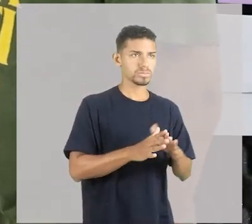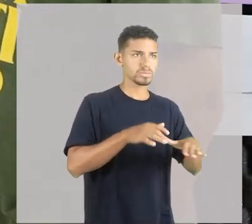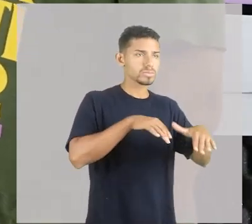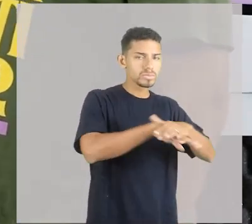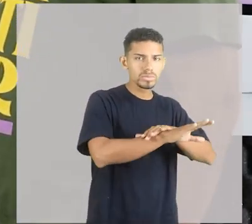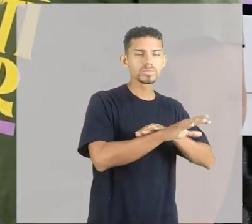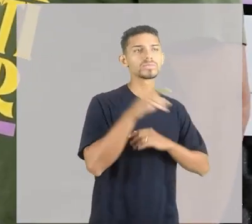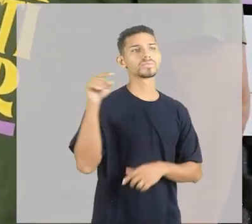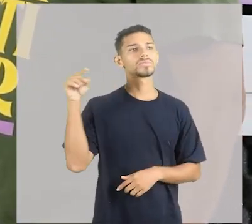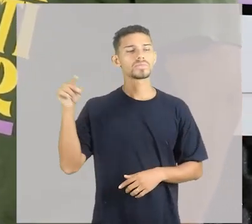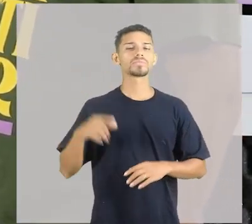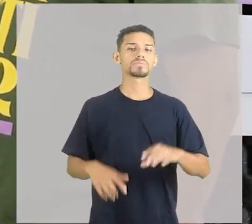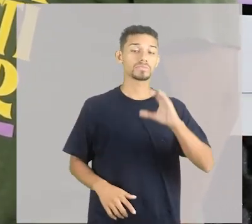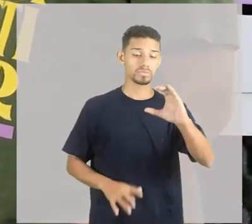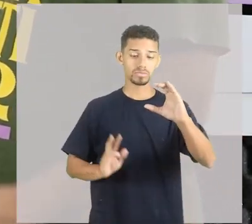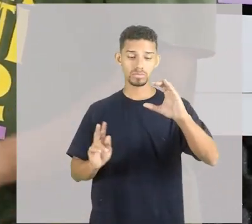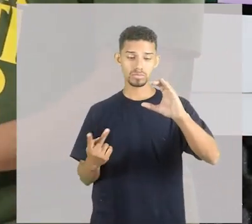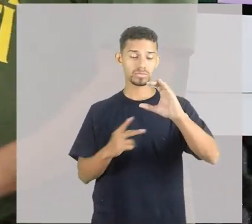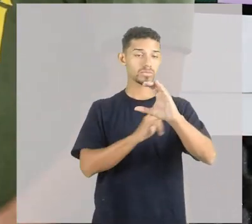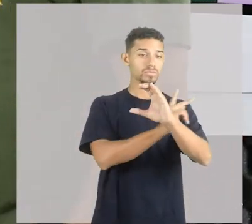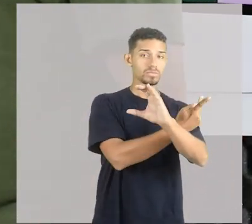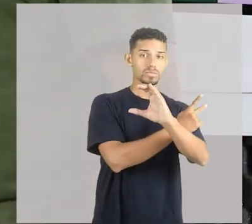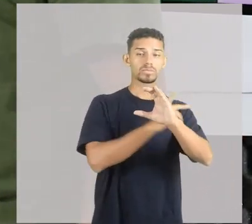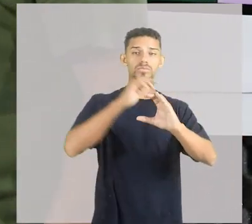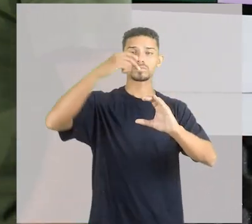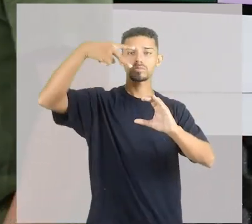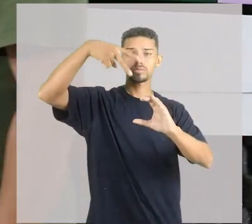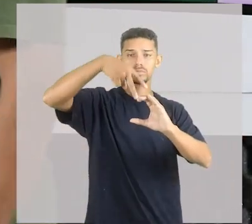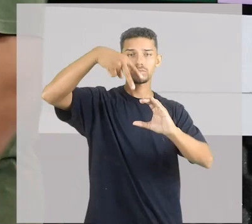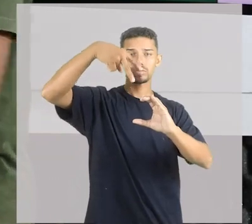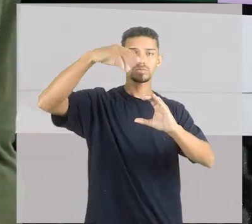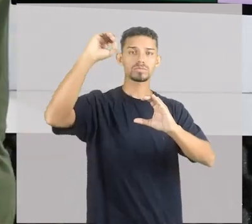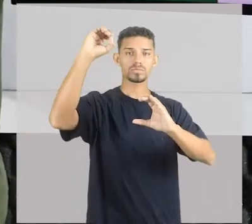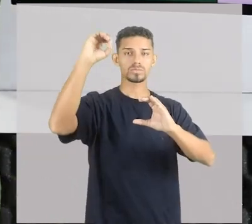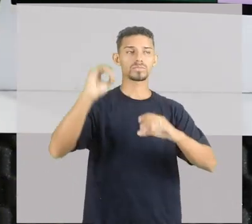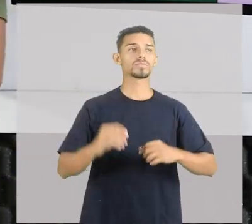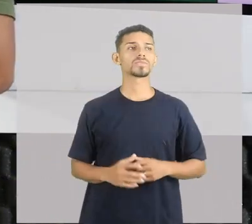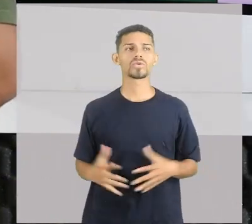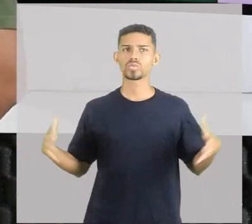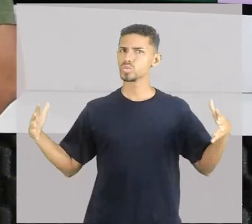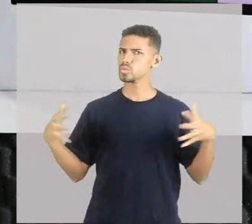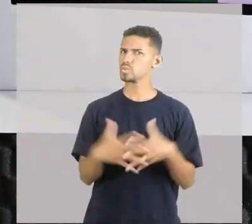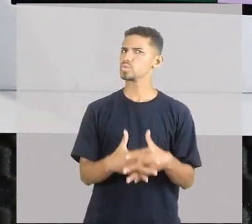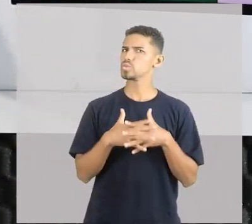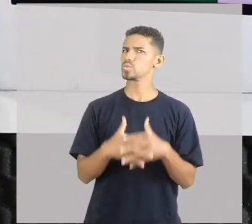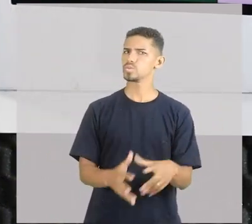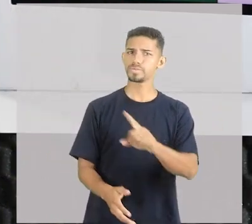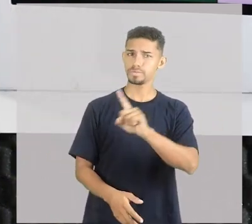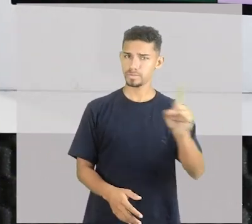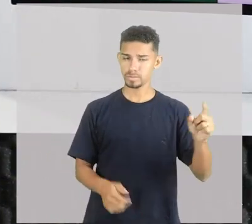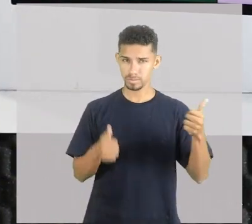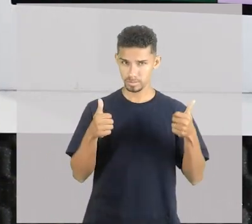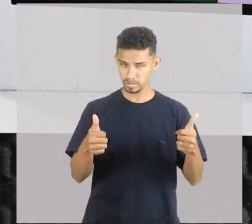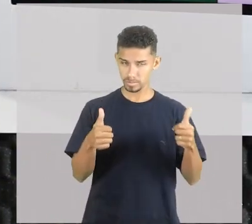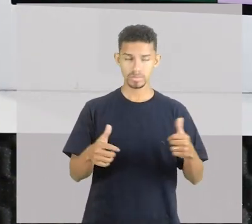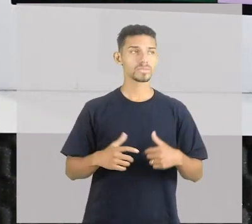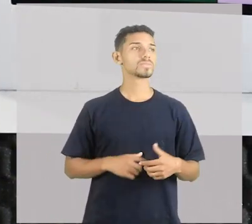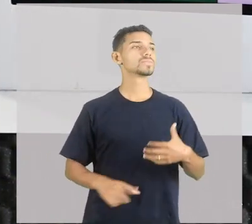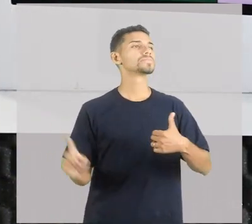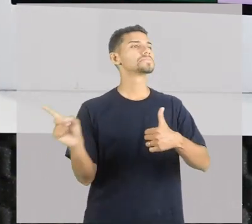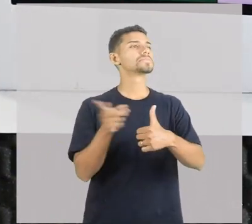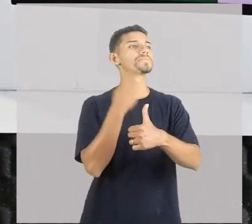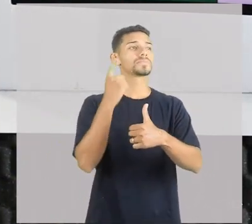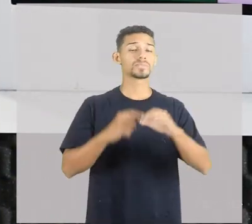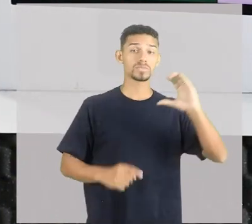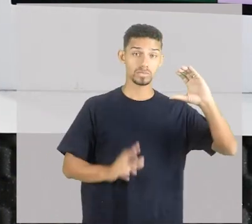aquosa de metanal. Perfeito, gente? Então não confunda, tá? Então aqui eu tenho hidrocarboneto, só